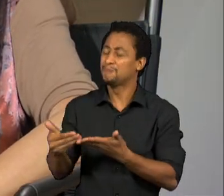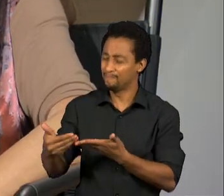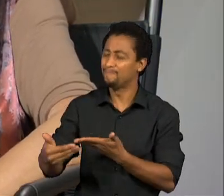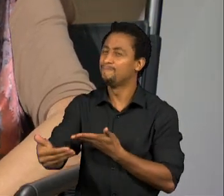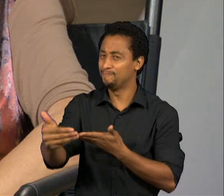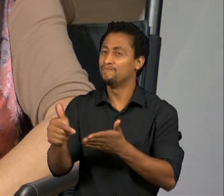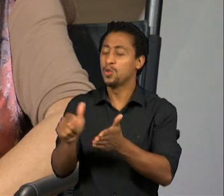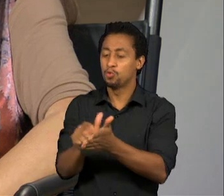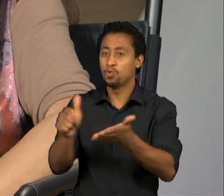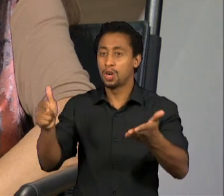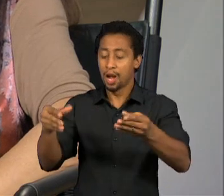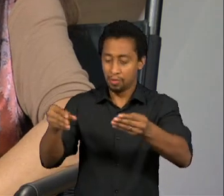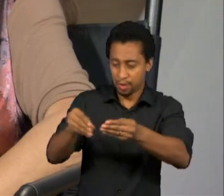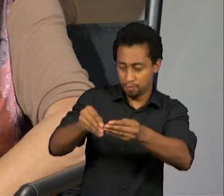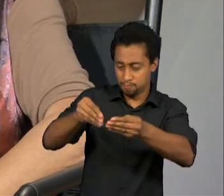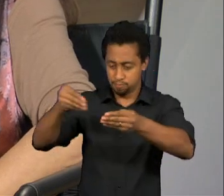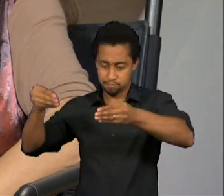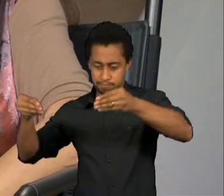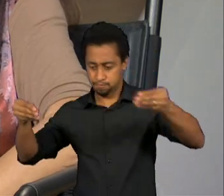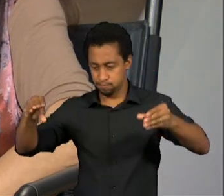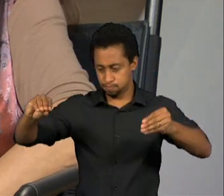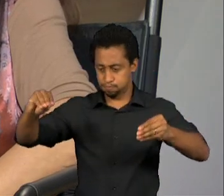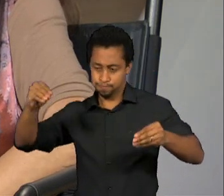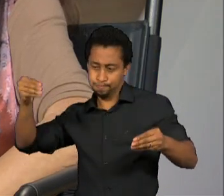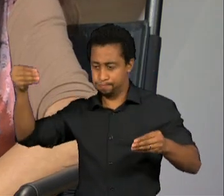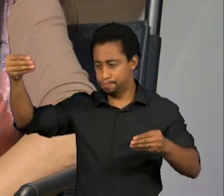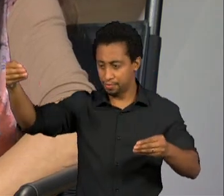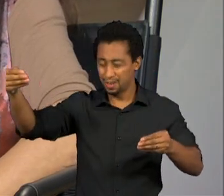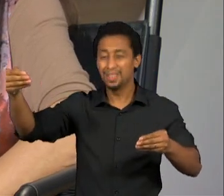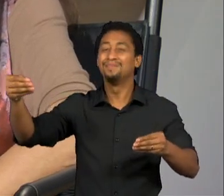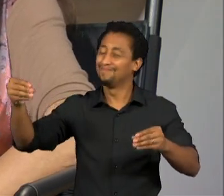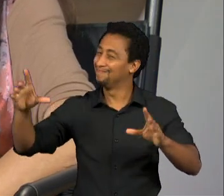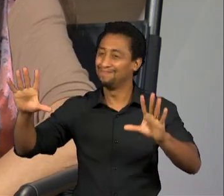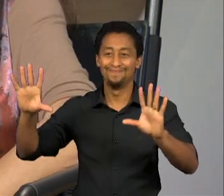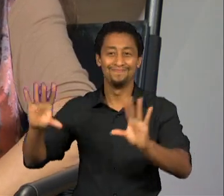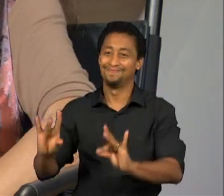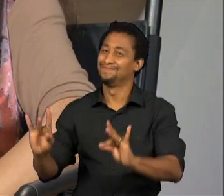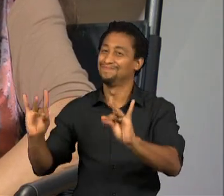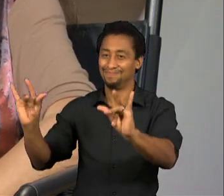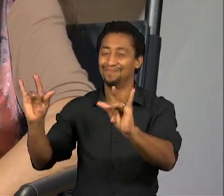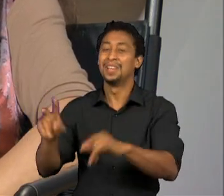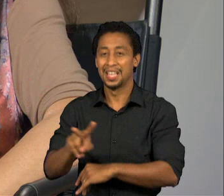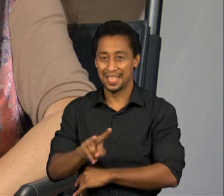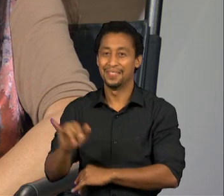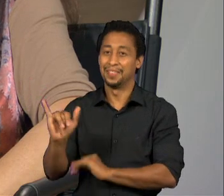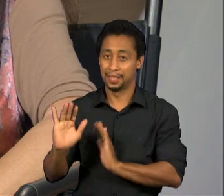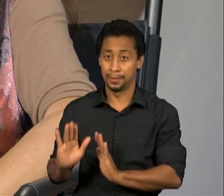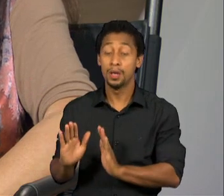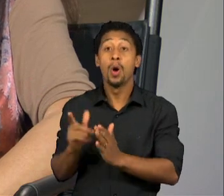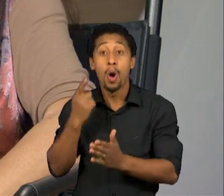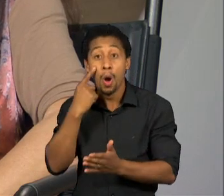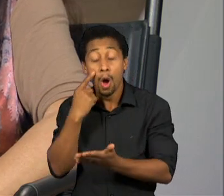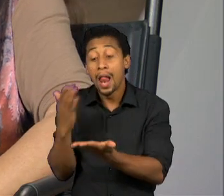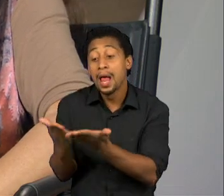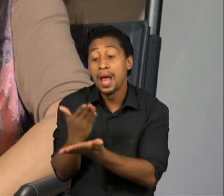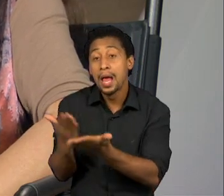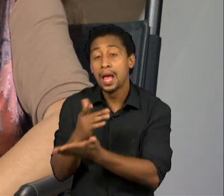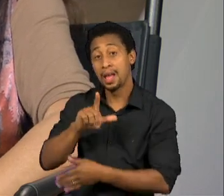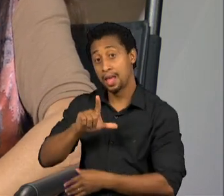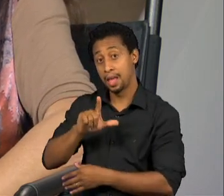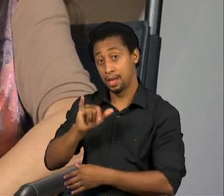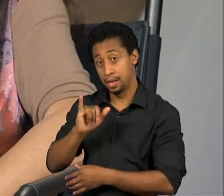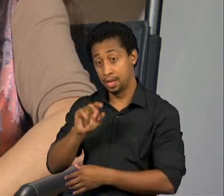acabar. O livro ainda vai durar um pouco mais, o livro impresso. Mas eu